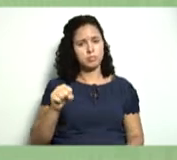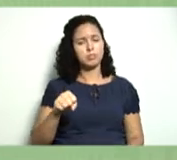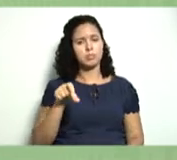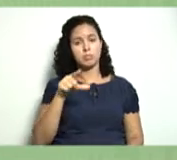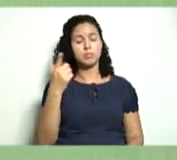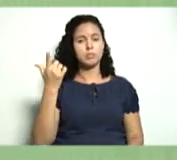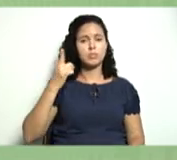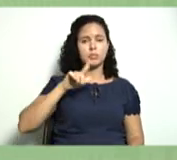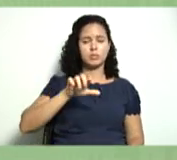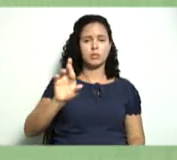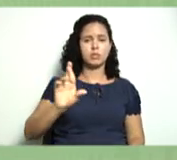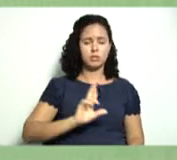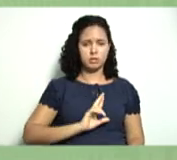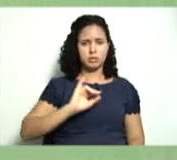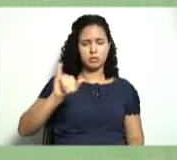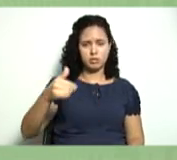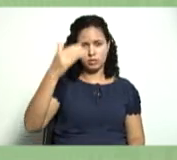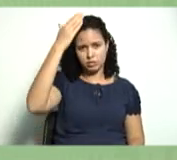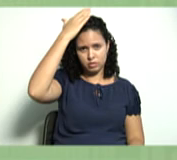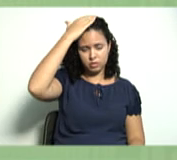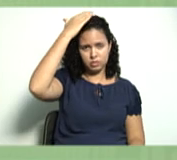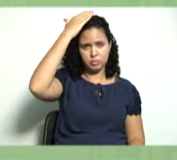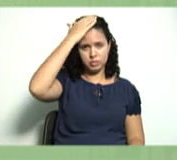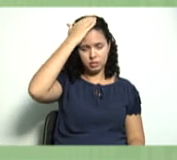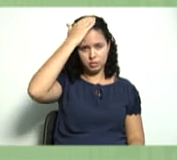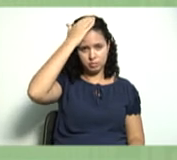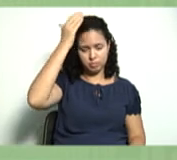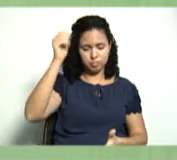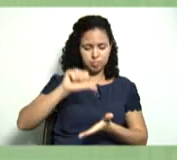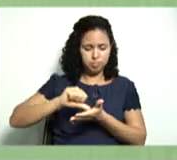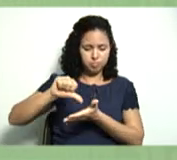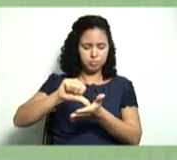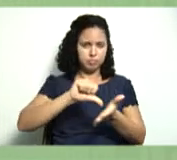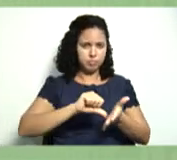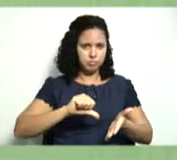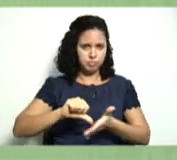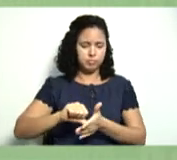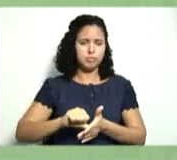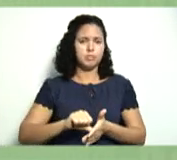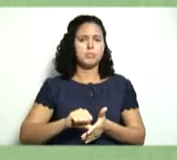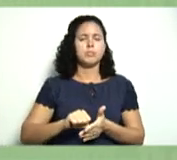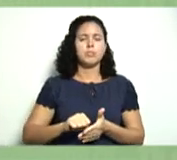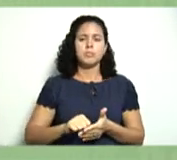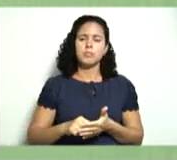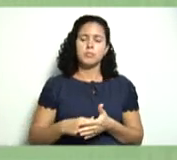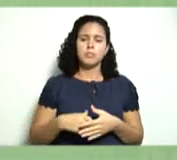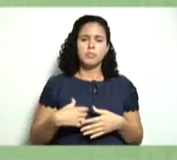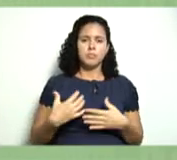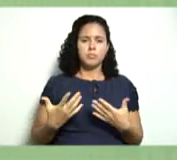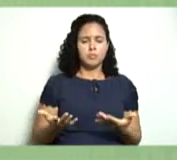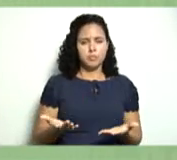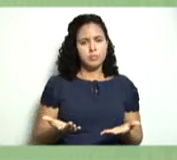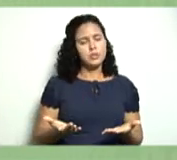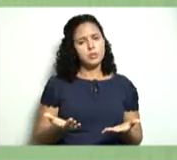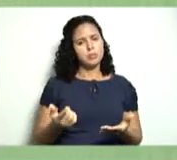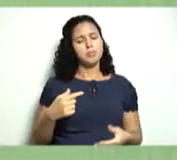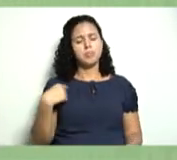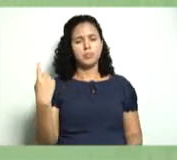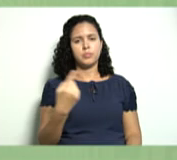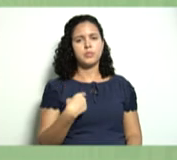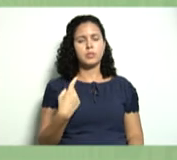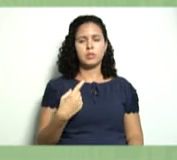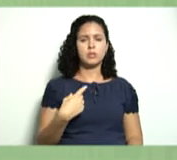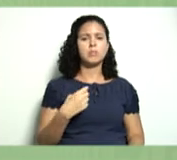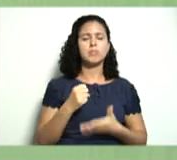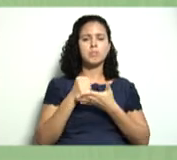parabéns já na pessoa parabéns o pólo de ji paraná que fez essa essa colocação e assim a gente já já